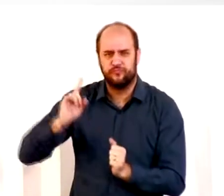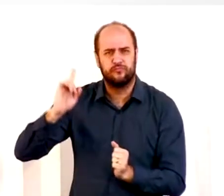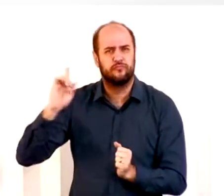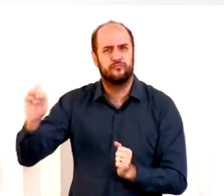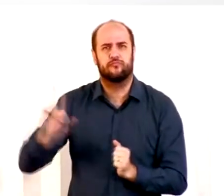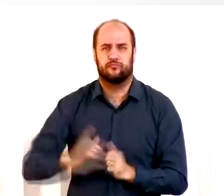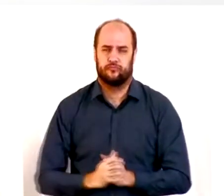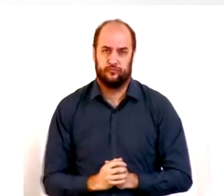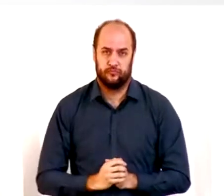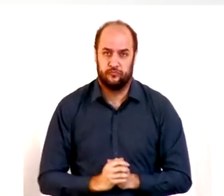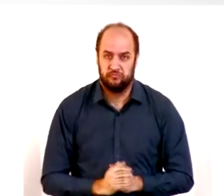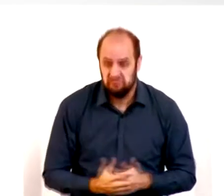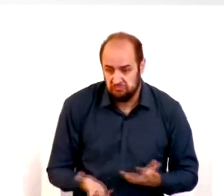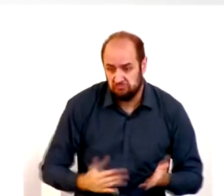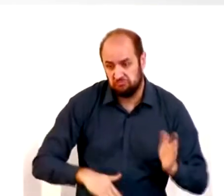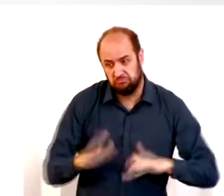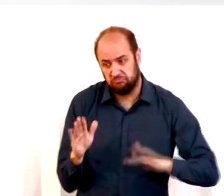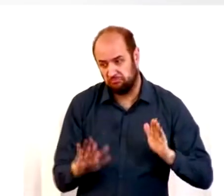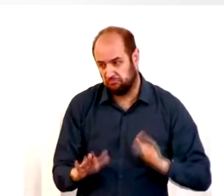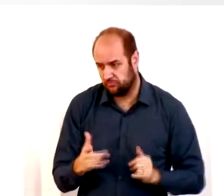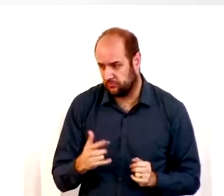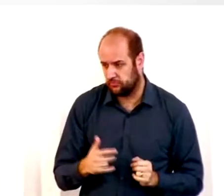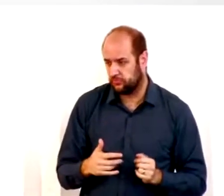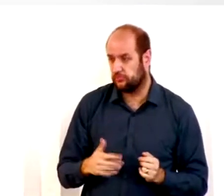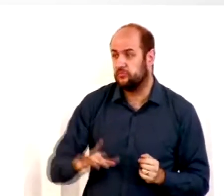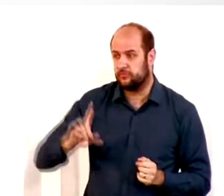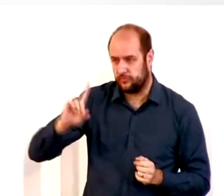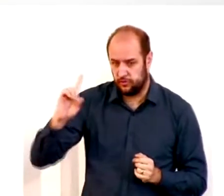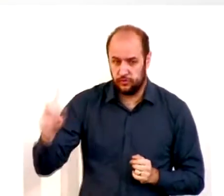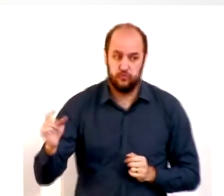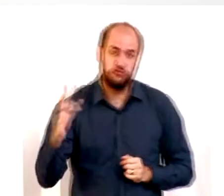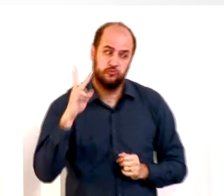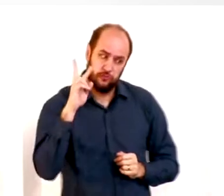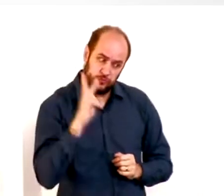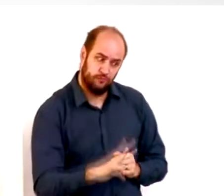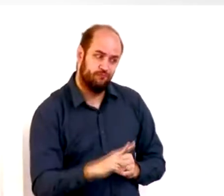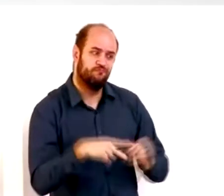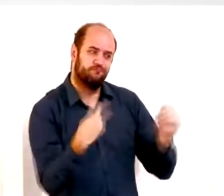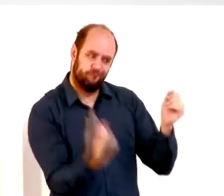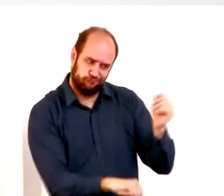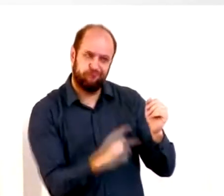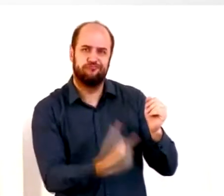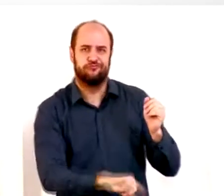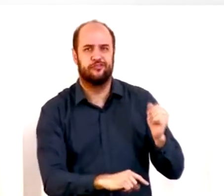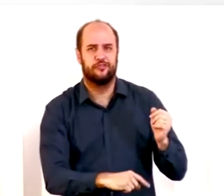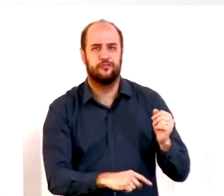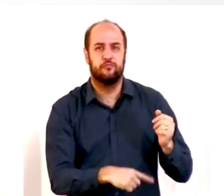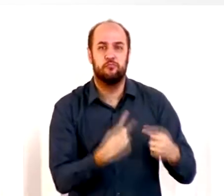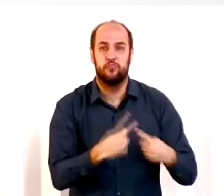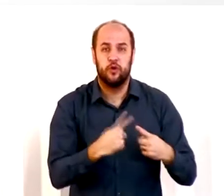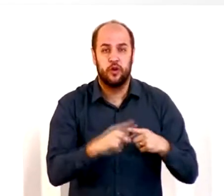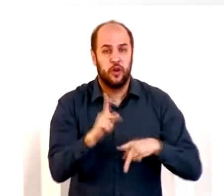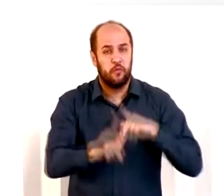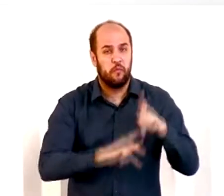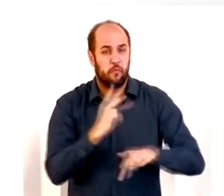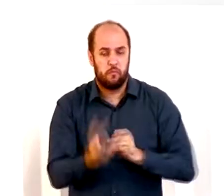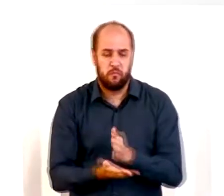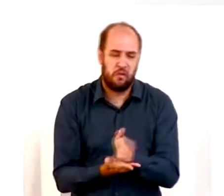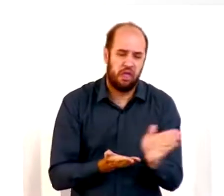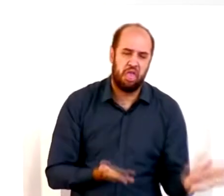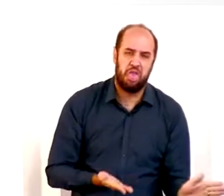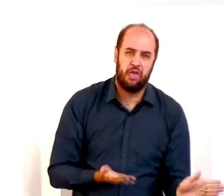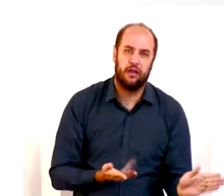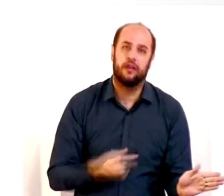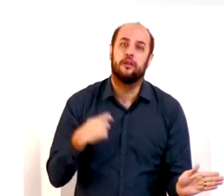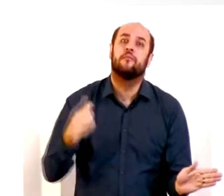meio dele. Em alguns momentos, Deus o corrigiu. E corrigiu para que o povo voltasse à sua presença.